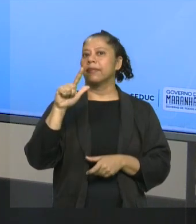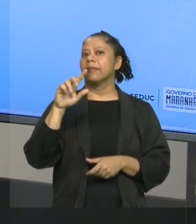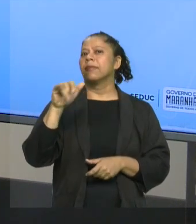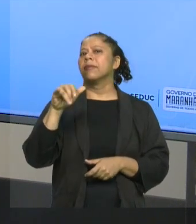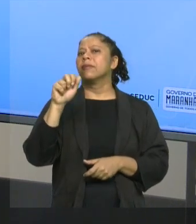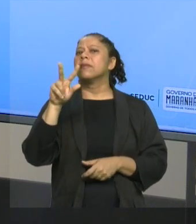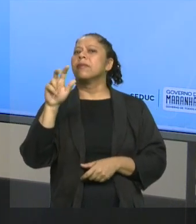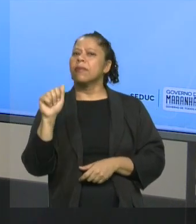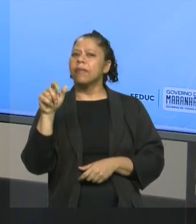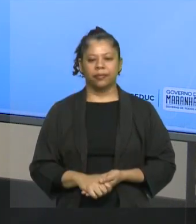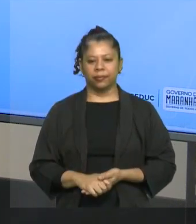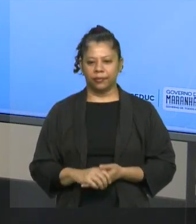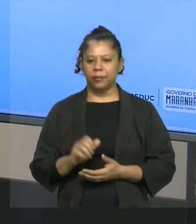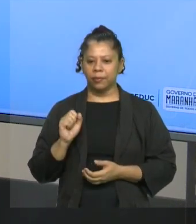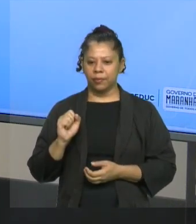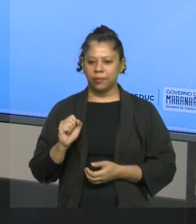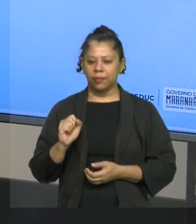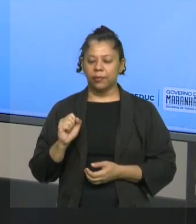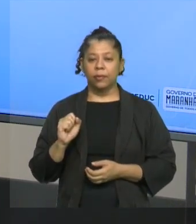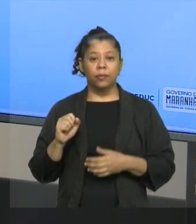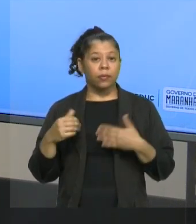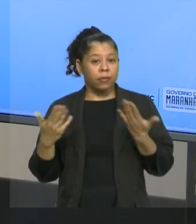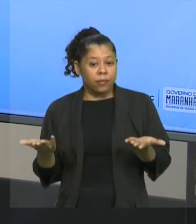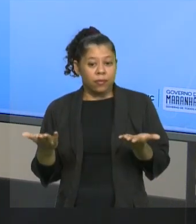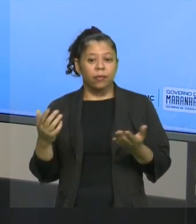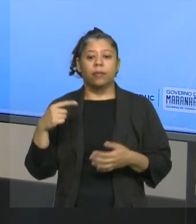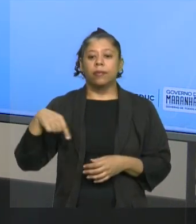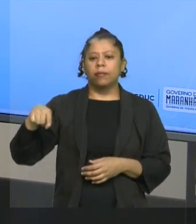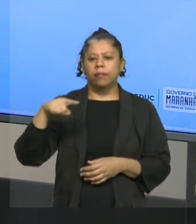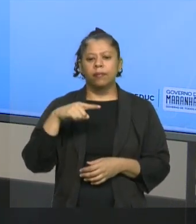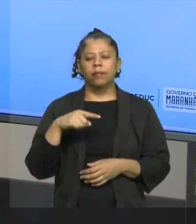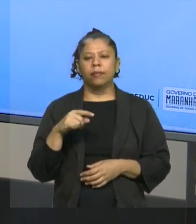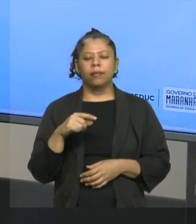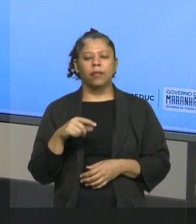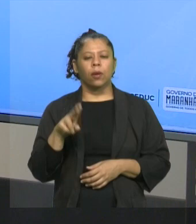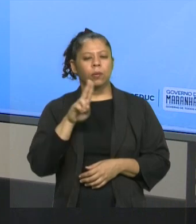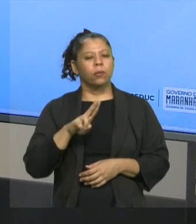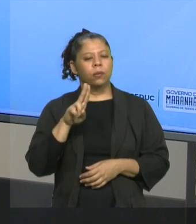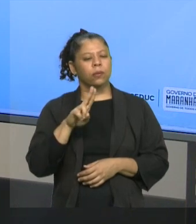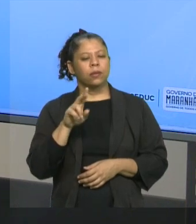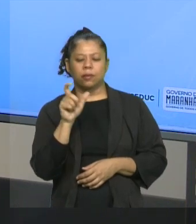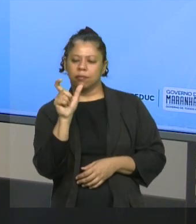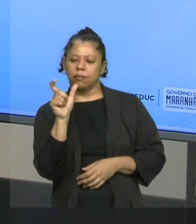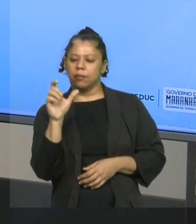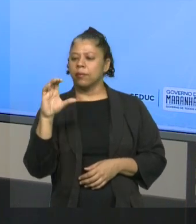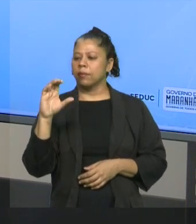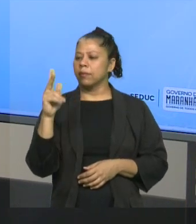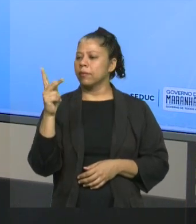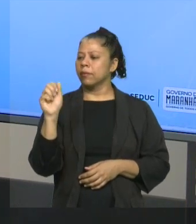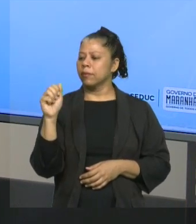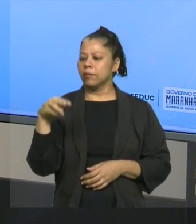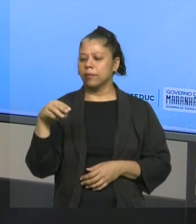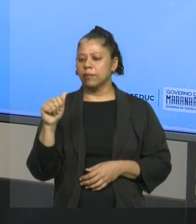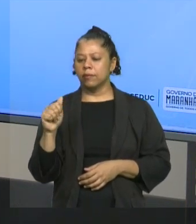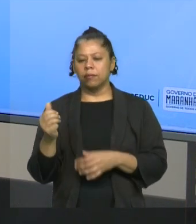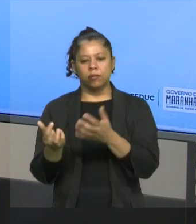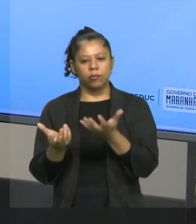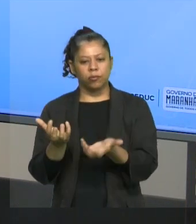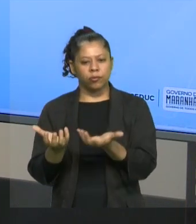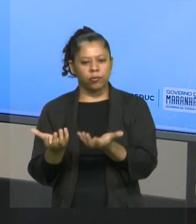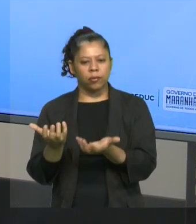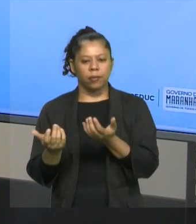referindo a um ser. Quando você fala chama, infância, por exemplo,